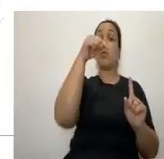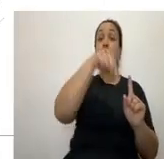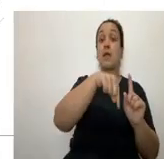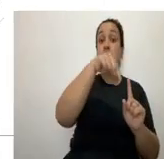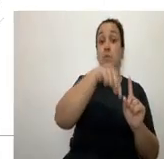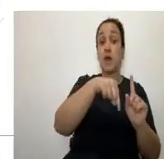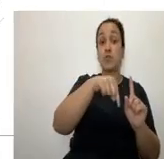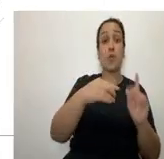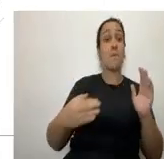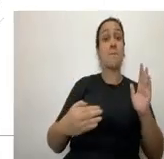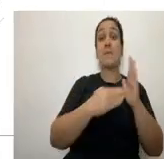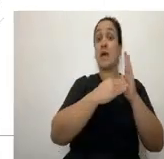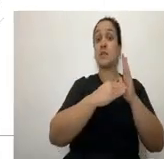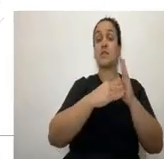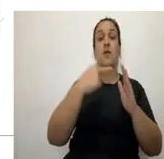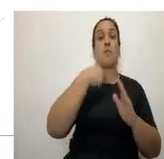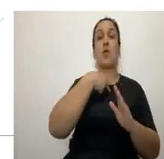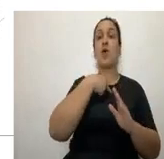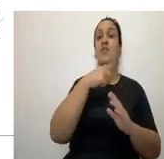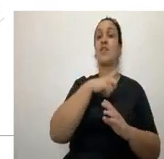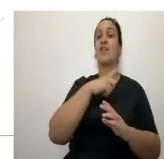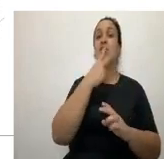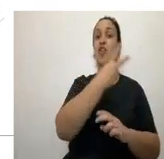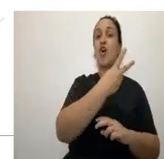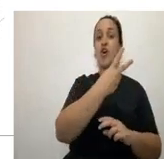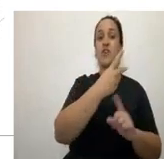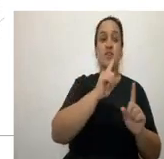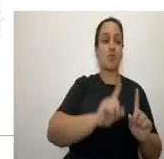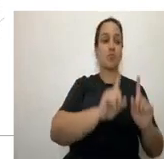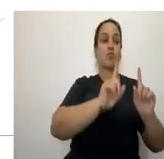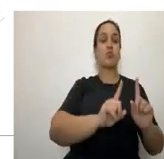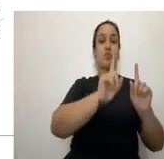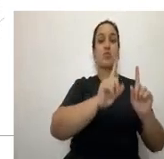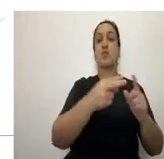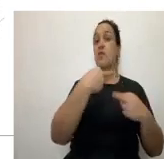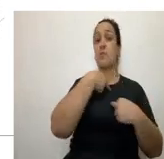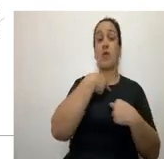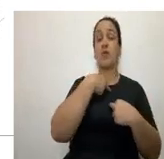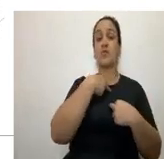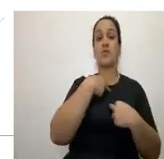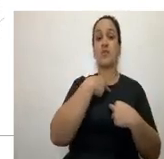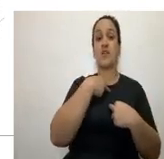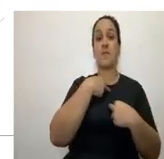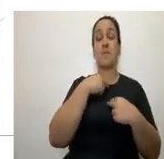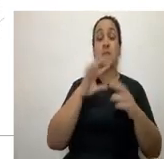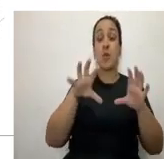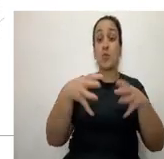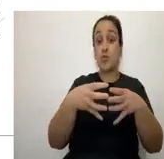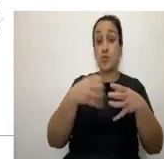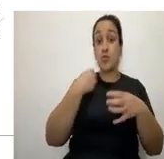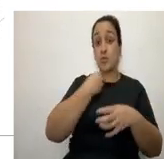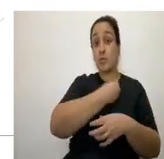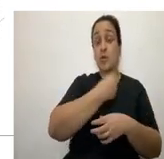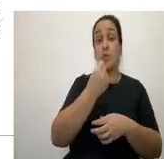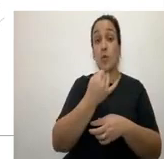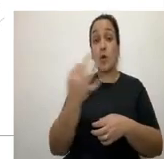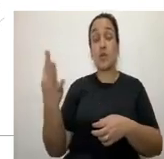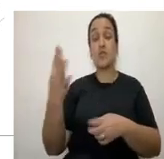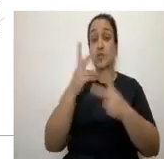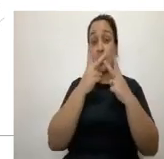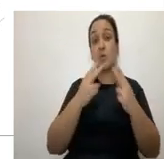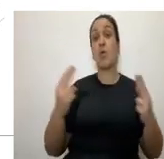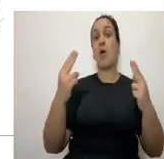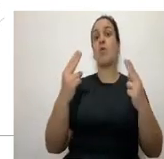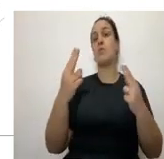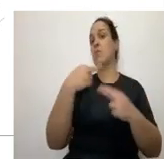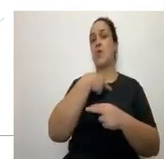para baixo. Por quê? Porque eu não posso ter 2 elétrons com o conjunto de 4 números